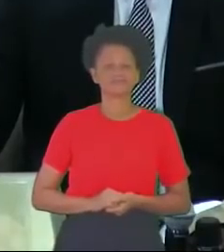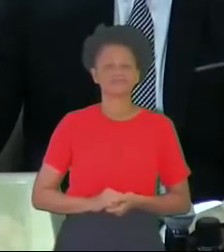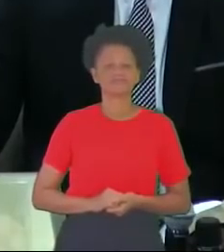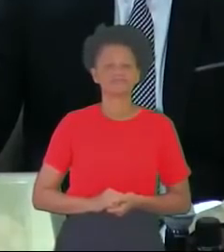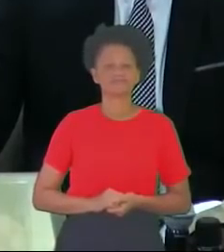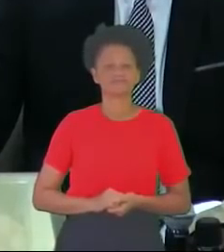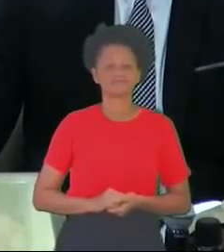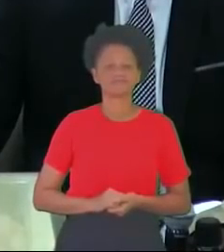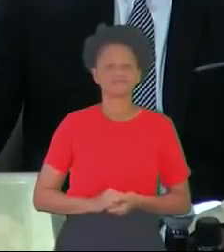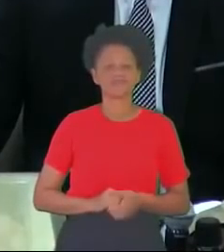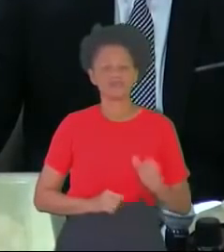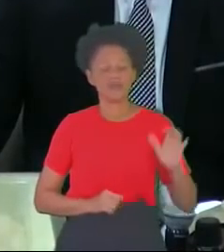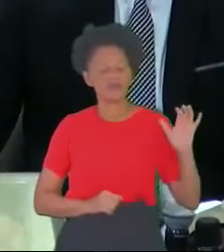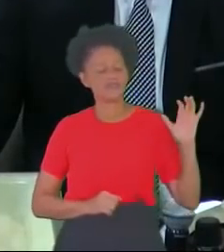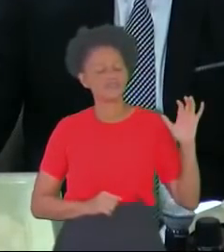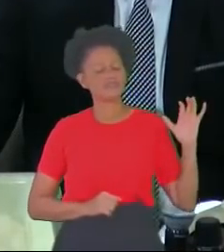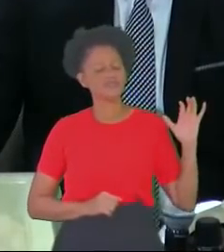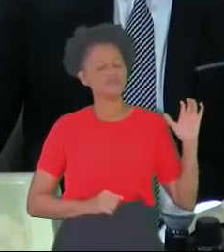Aleluia.